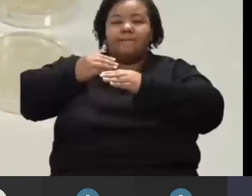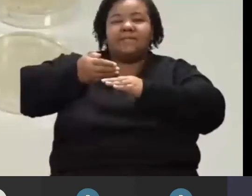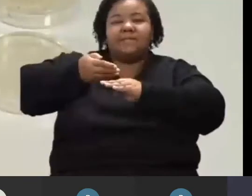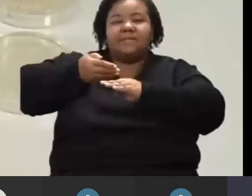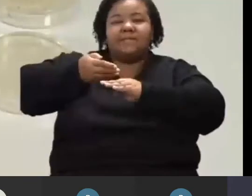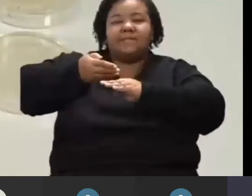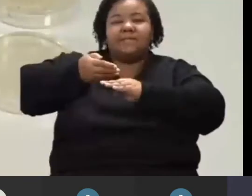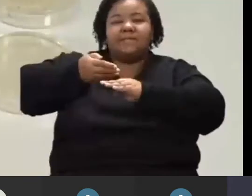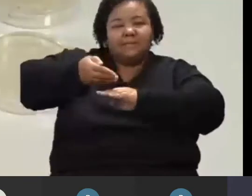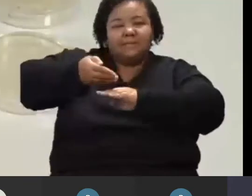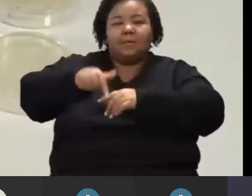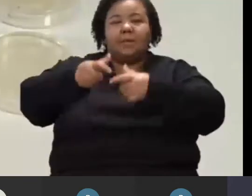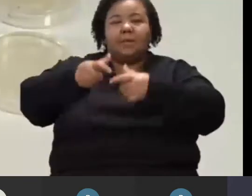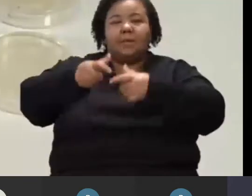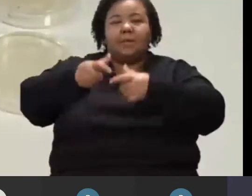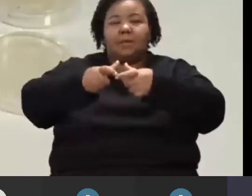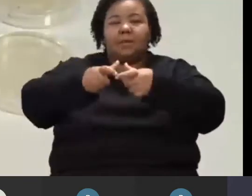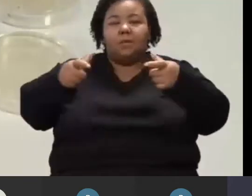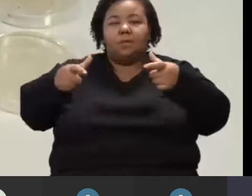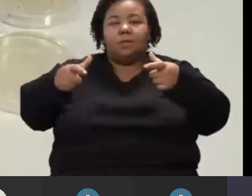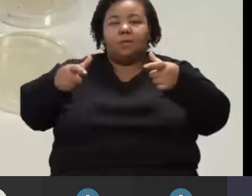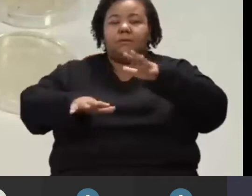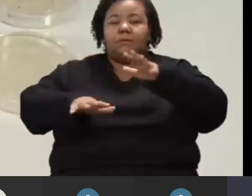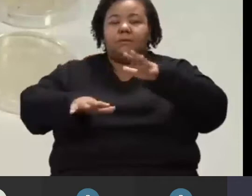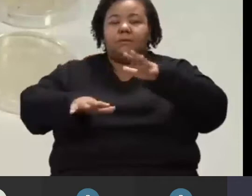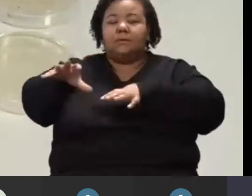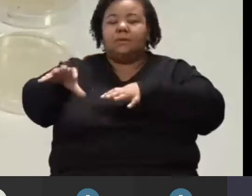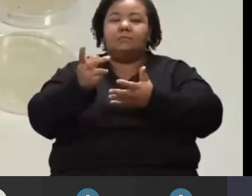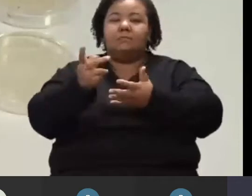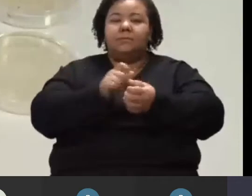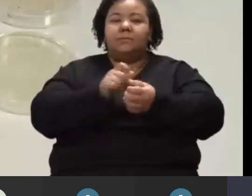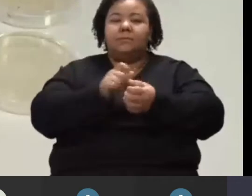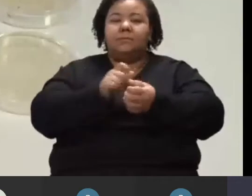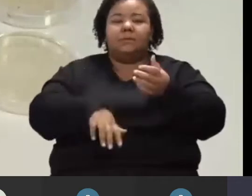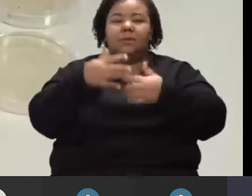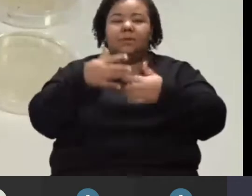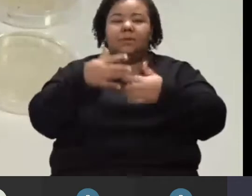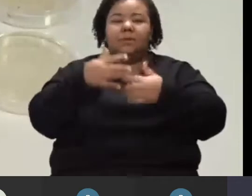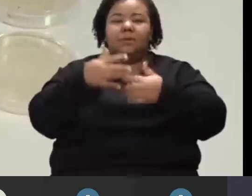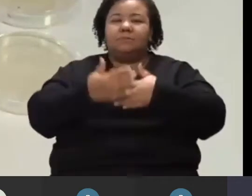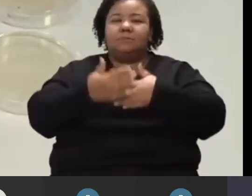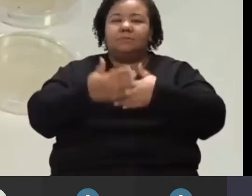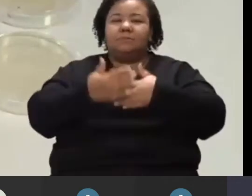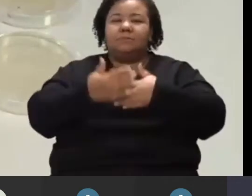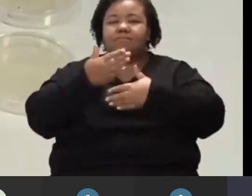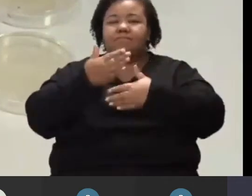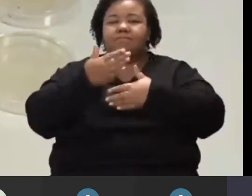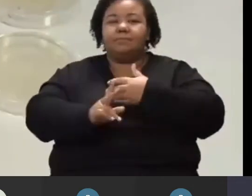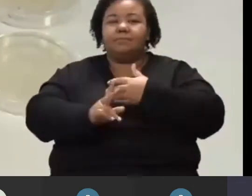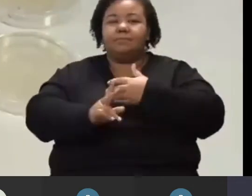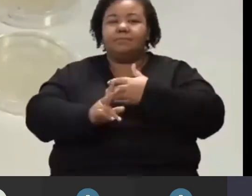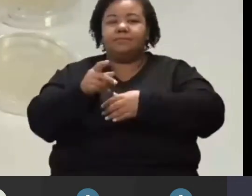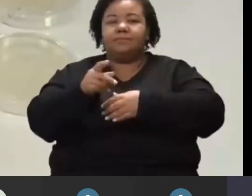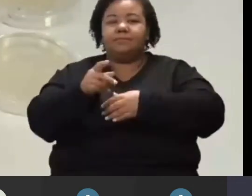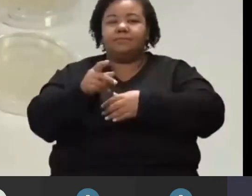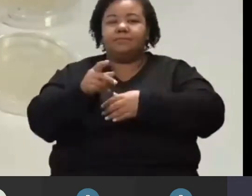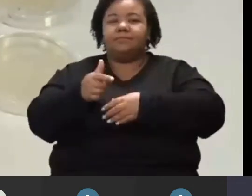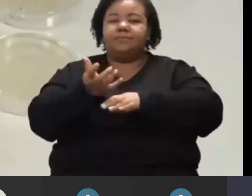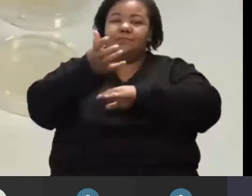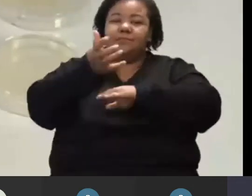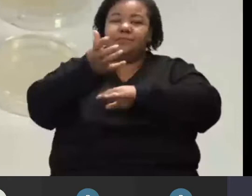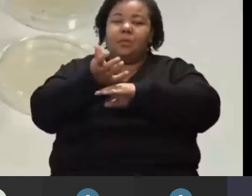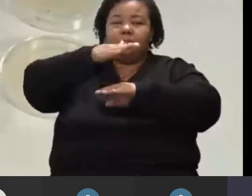como a tampa é maior, às vezes você pega errado, você pode acabar se contaminando. Então, lembre-se sempre, o fundo da